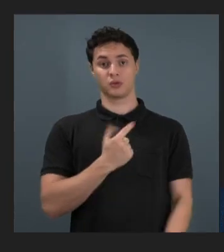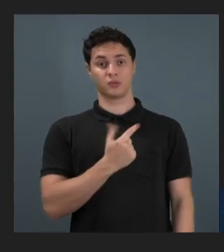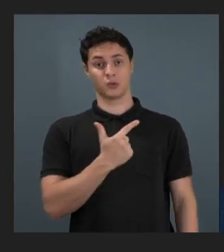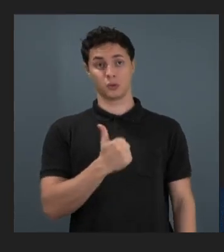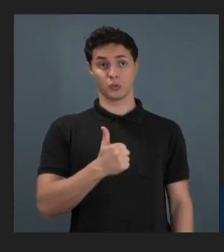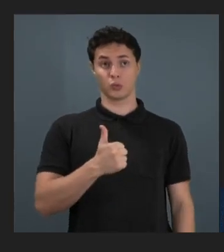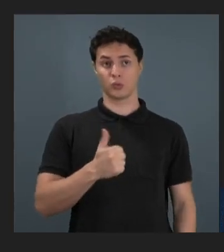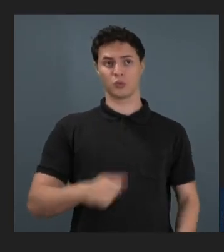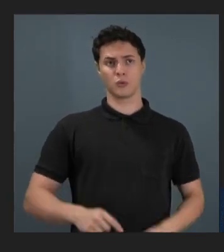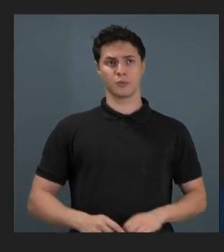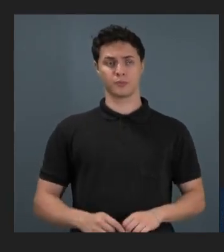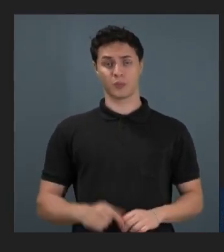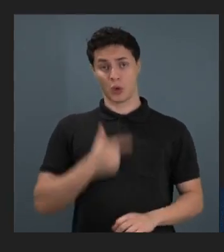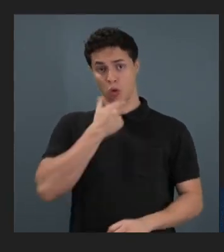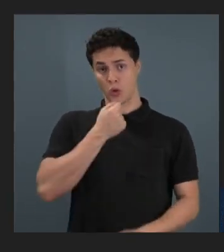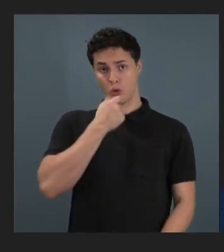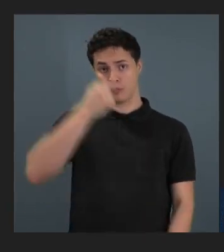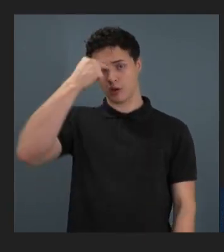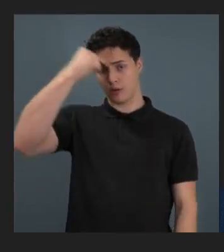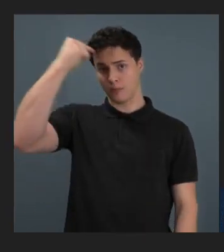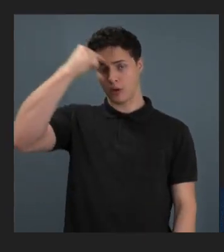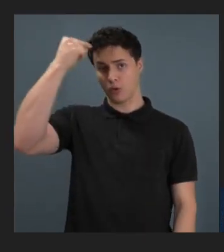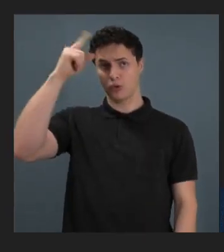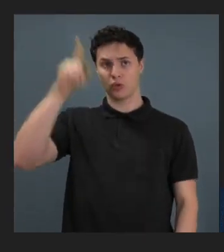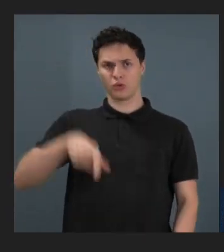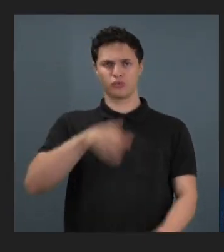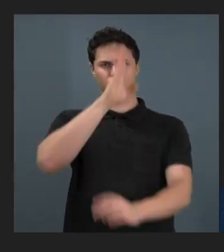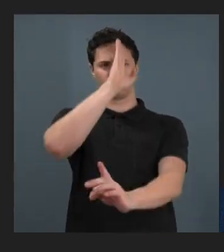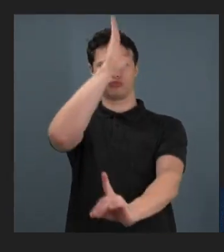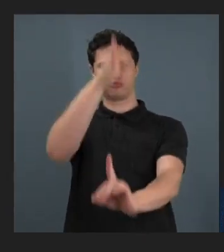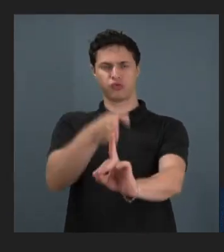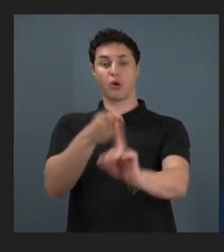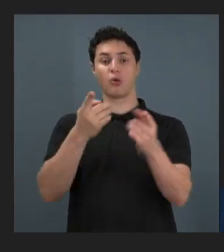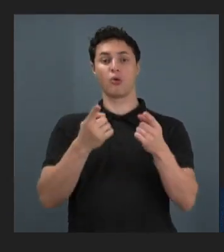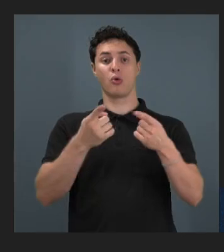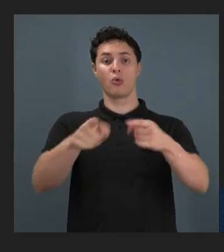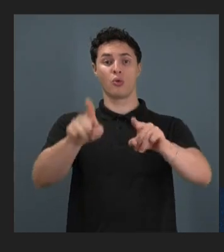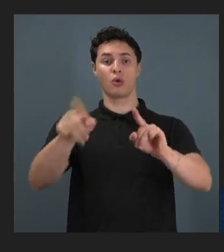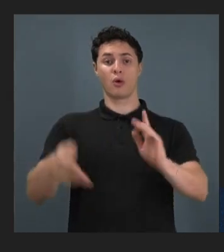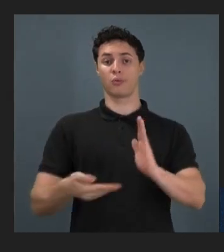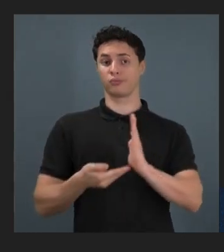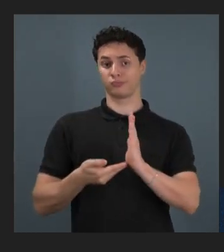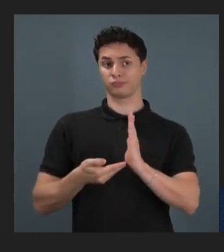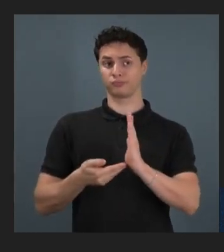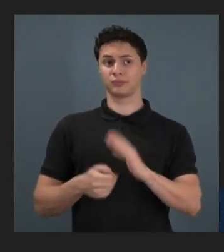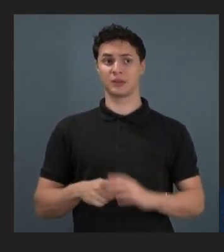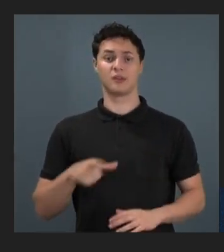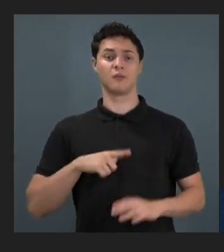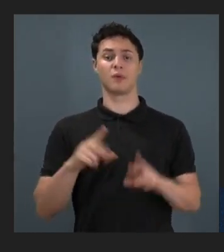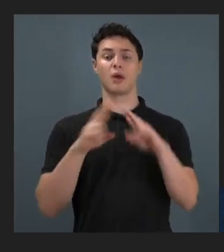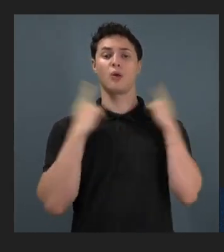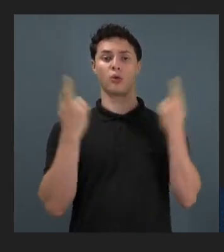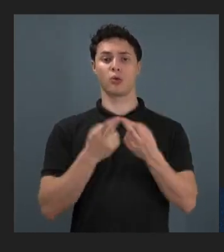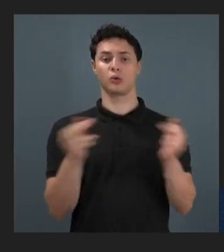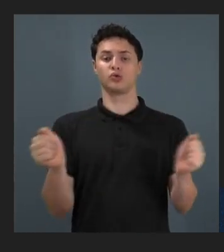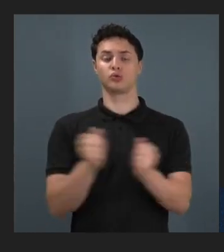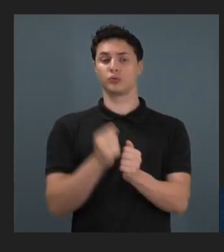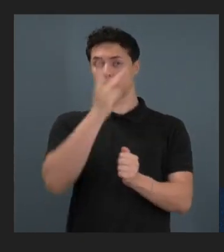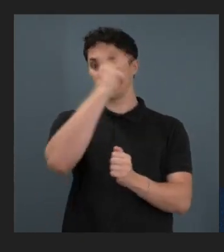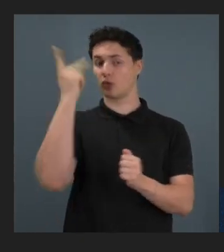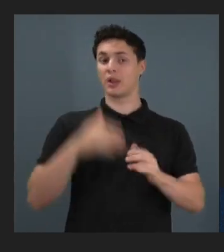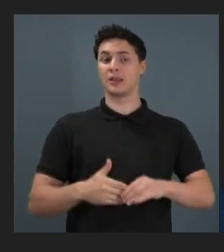presidente, Barroso se dirige pessoalmente à Câmara dos Deputados e, numa reunião com líderes